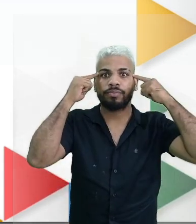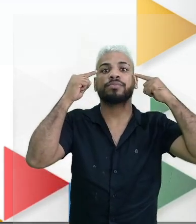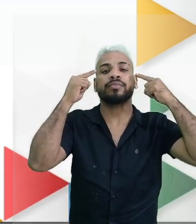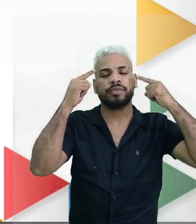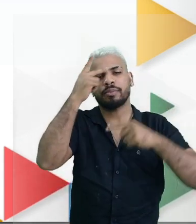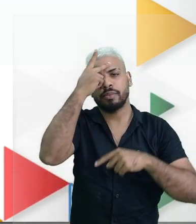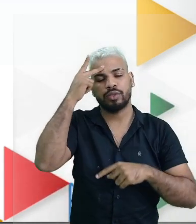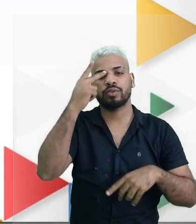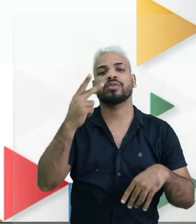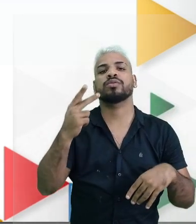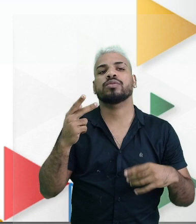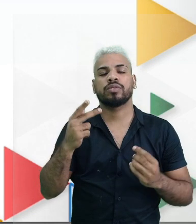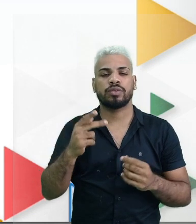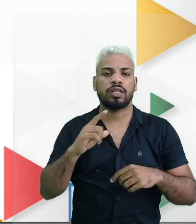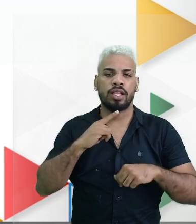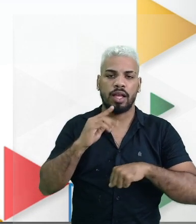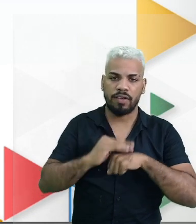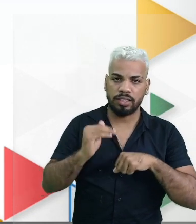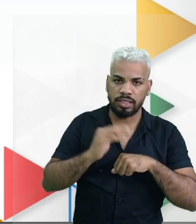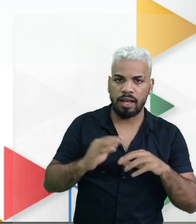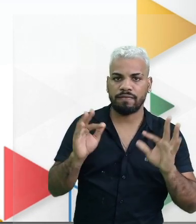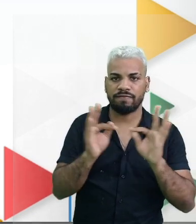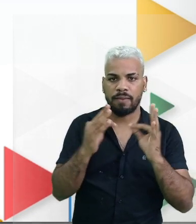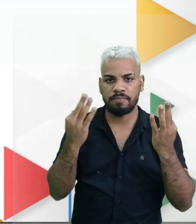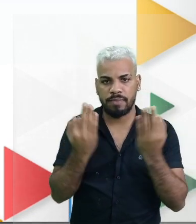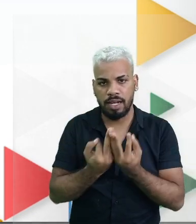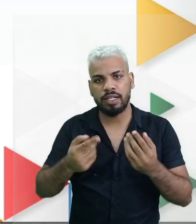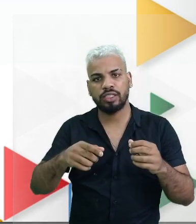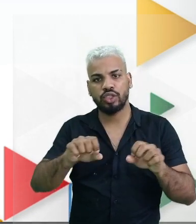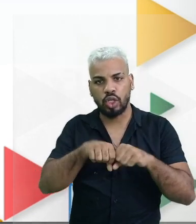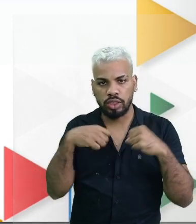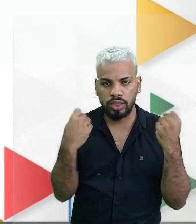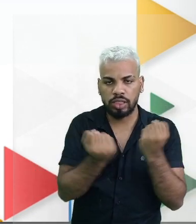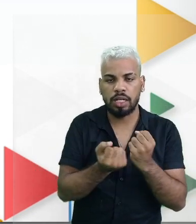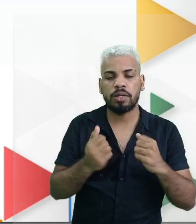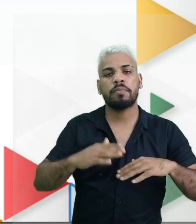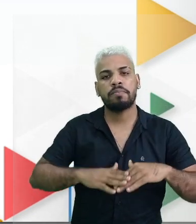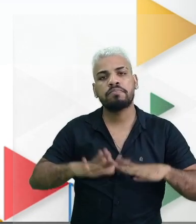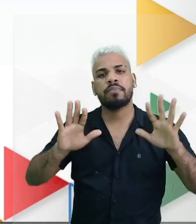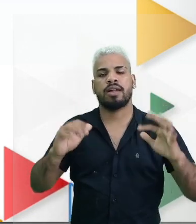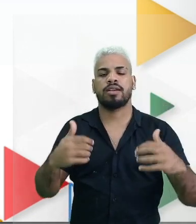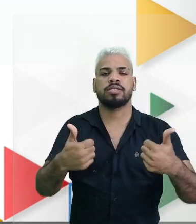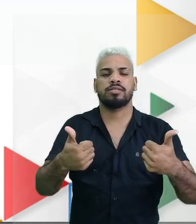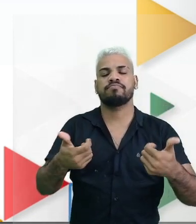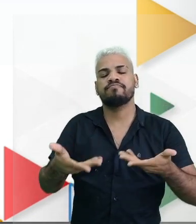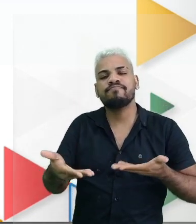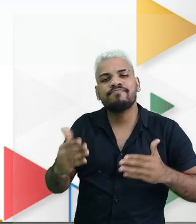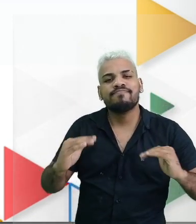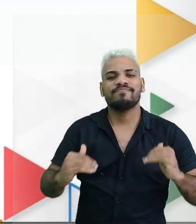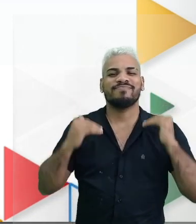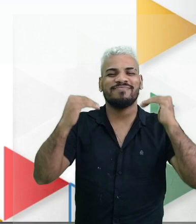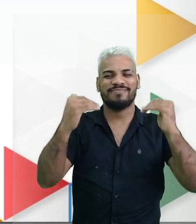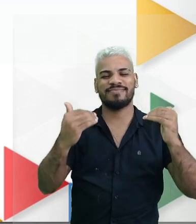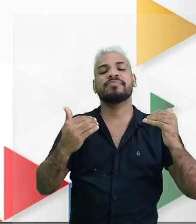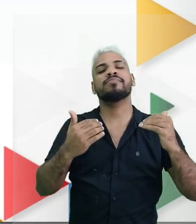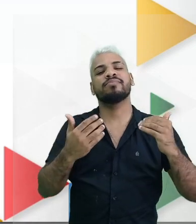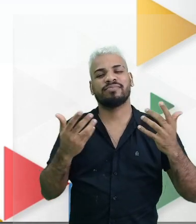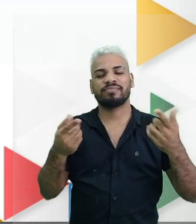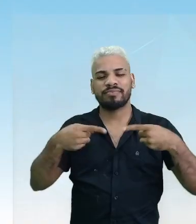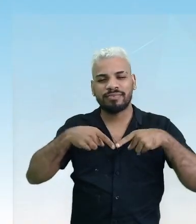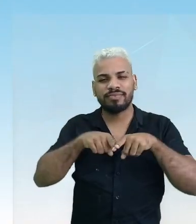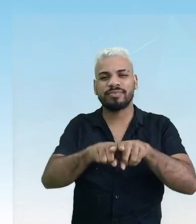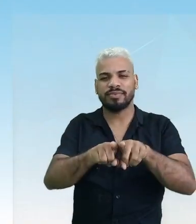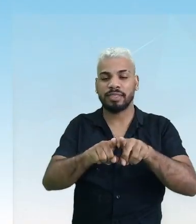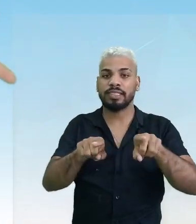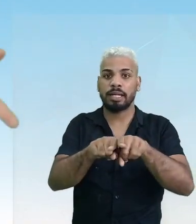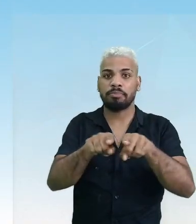pessoas, relações afetivas, familiares e sociais mais ricas, harmônicas e profundas. É